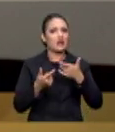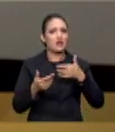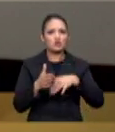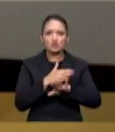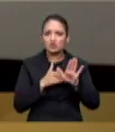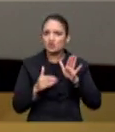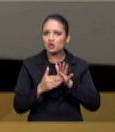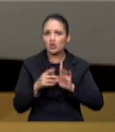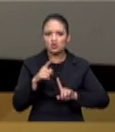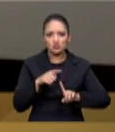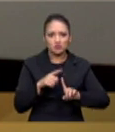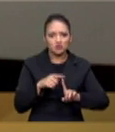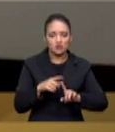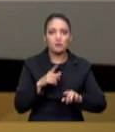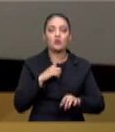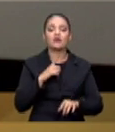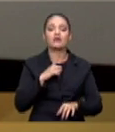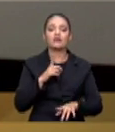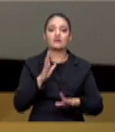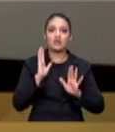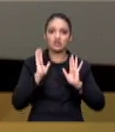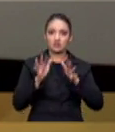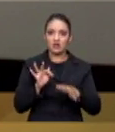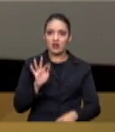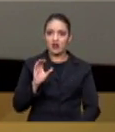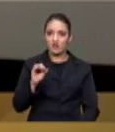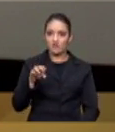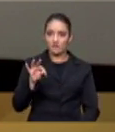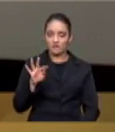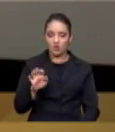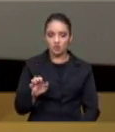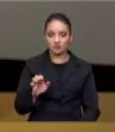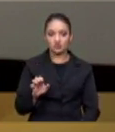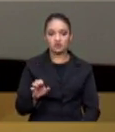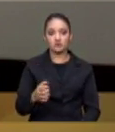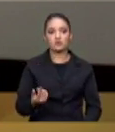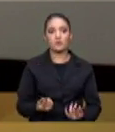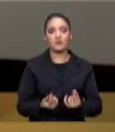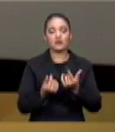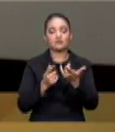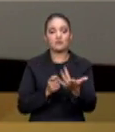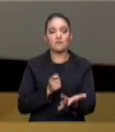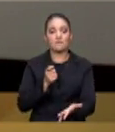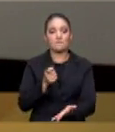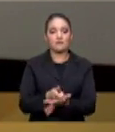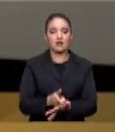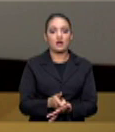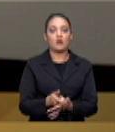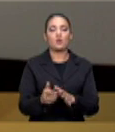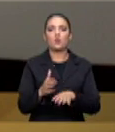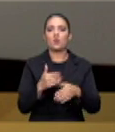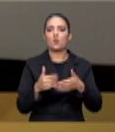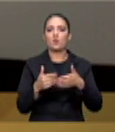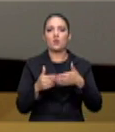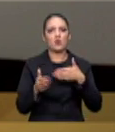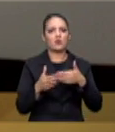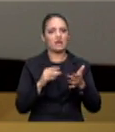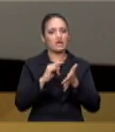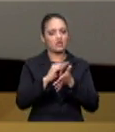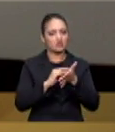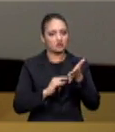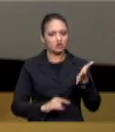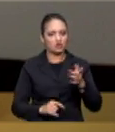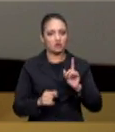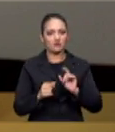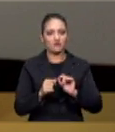natureza incidente na fonte sobre rendimentos pagos a qualquer título por